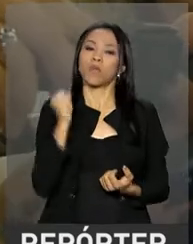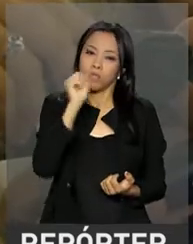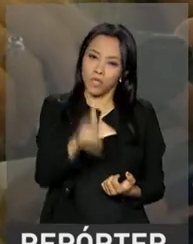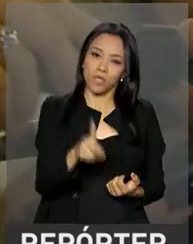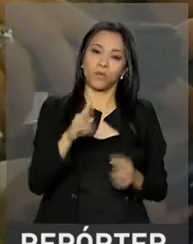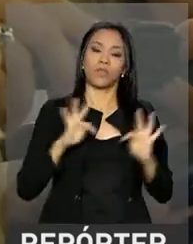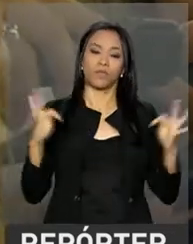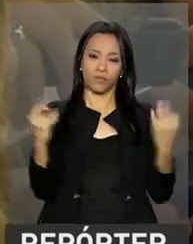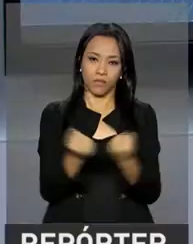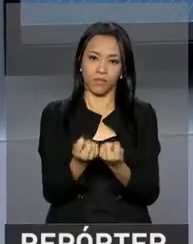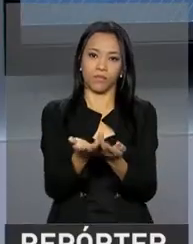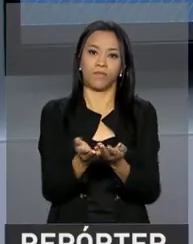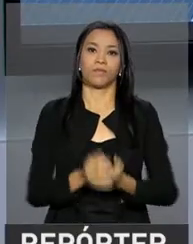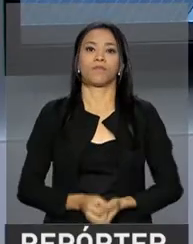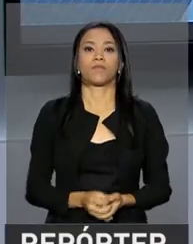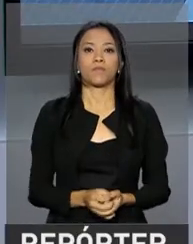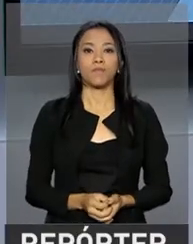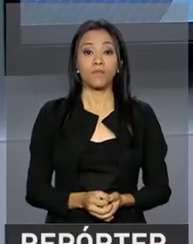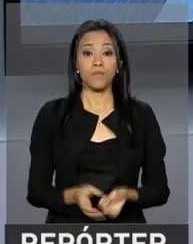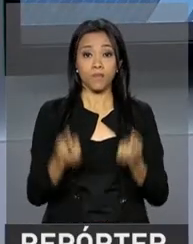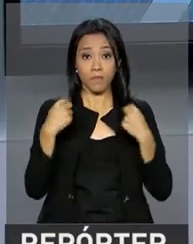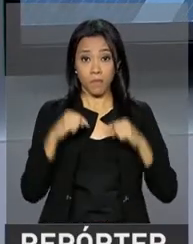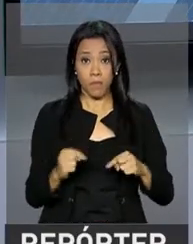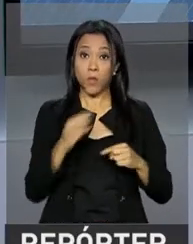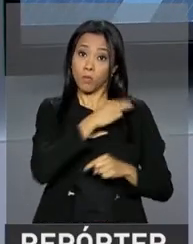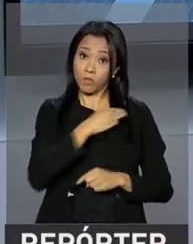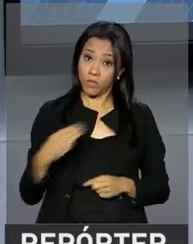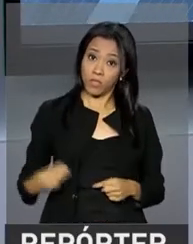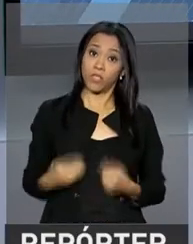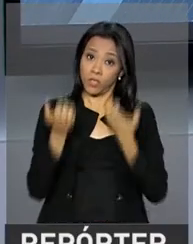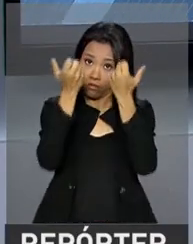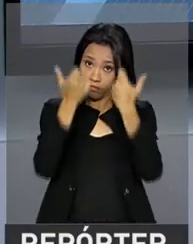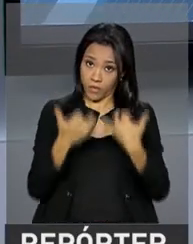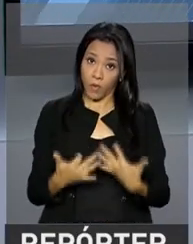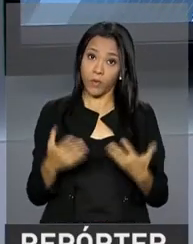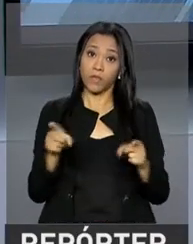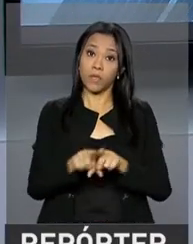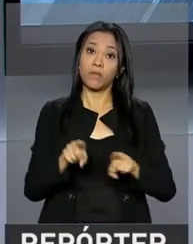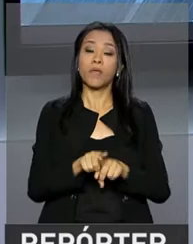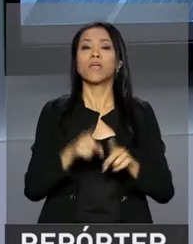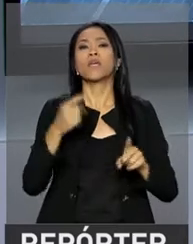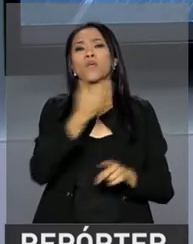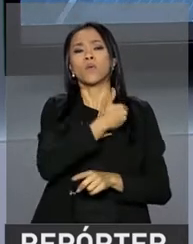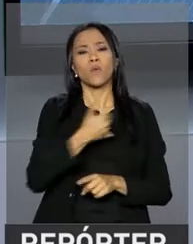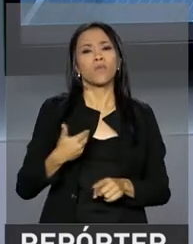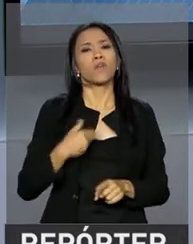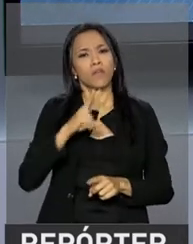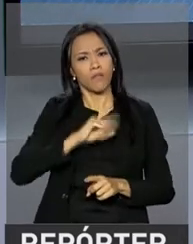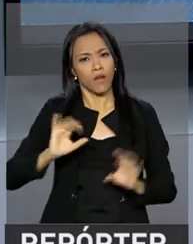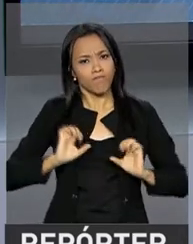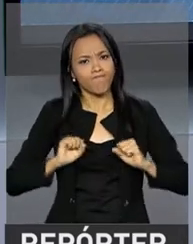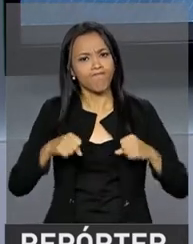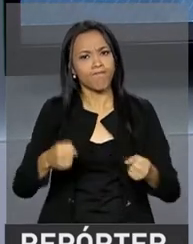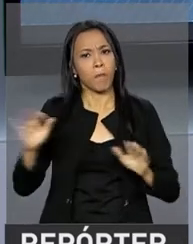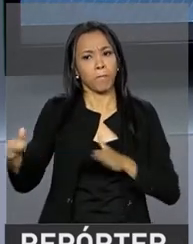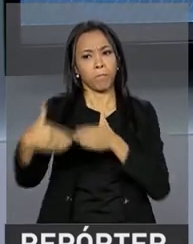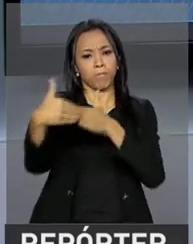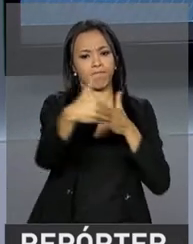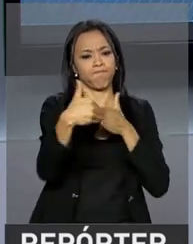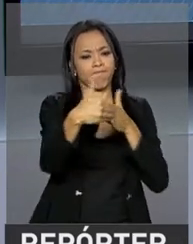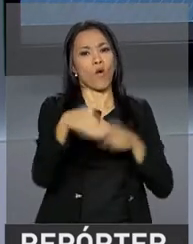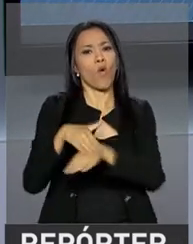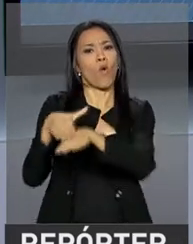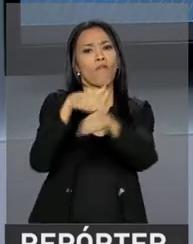continuará solvente. O ministro também disse que o governo deve intensificar as conversas com parlamentares para garantir